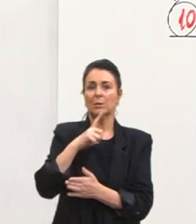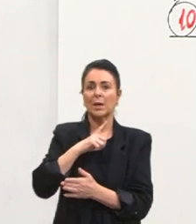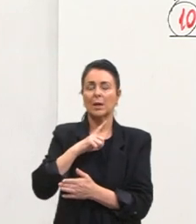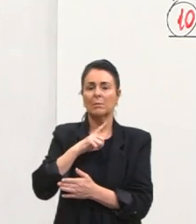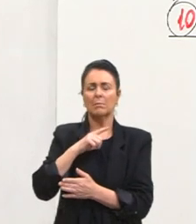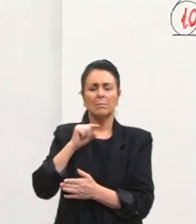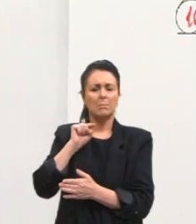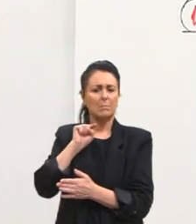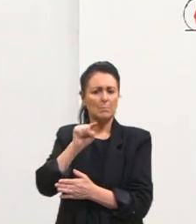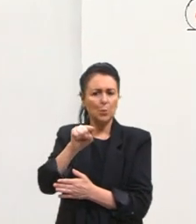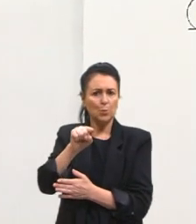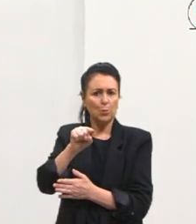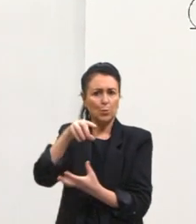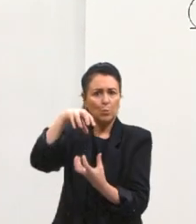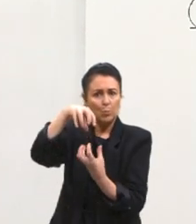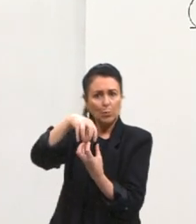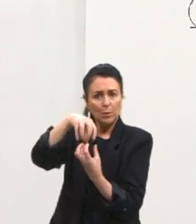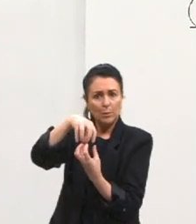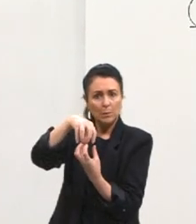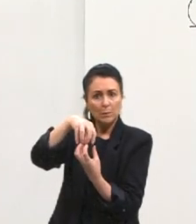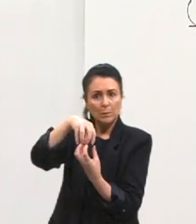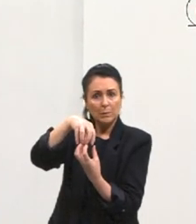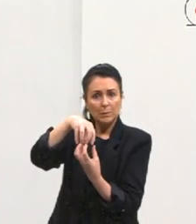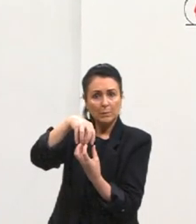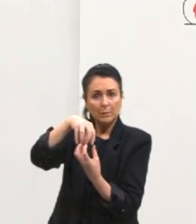1000 bolinhas.